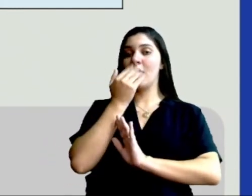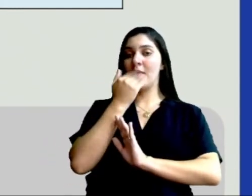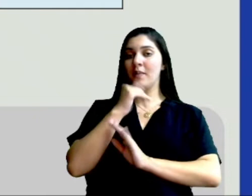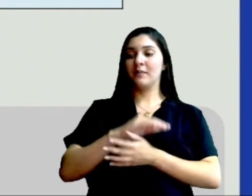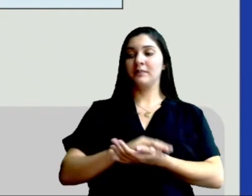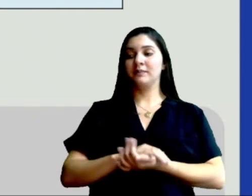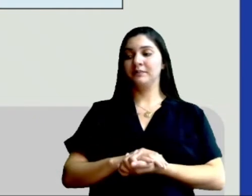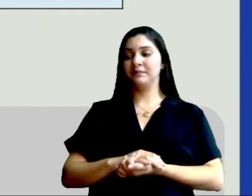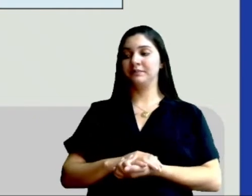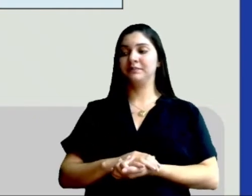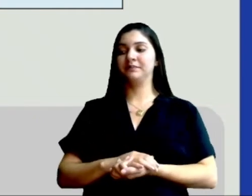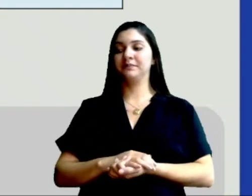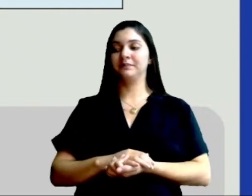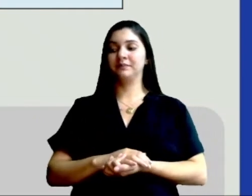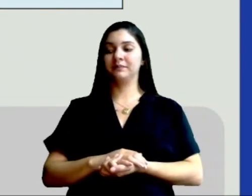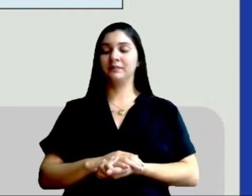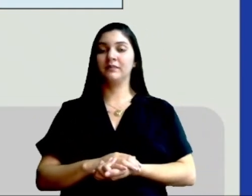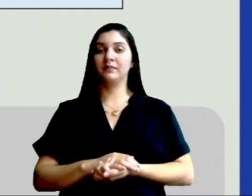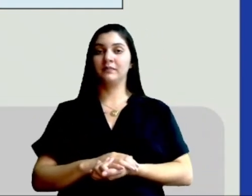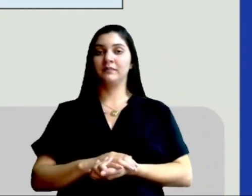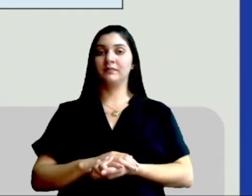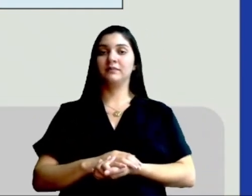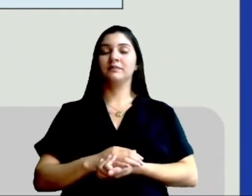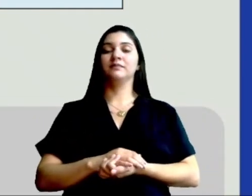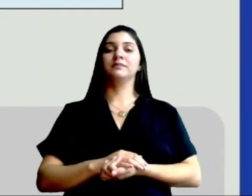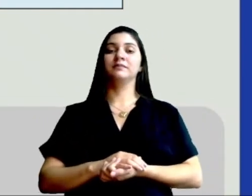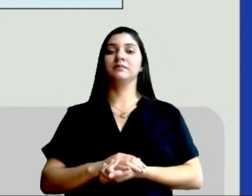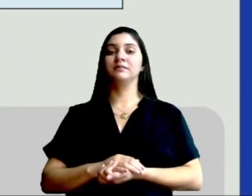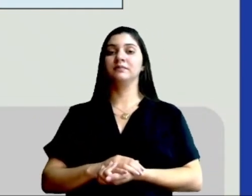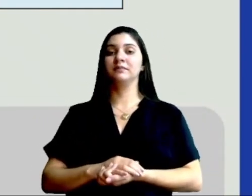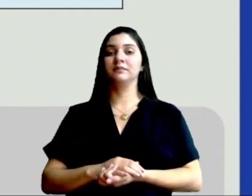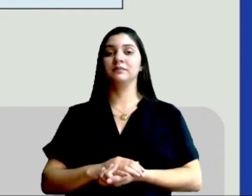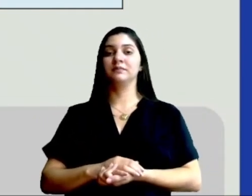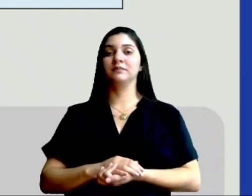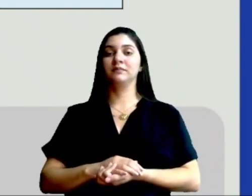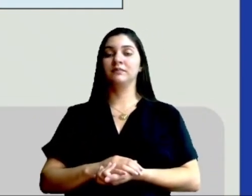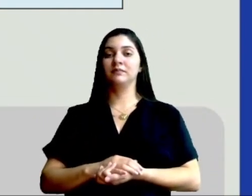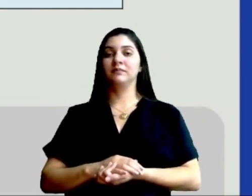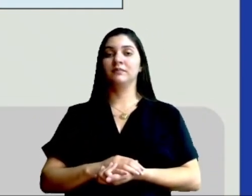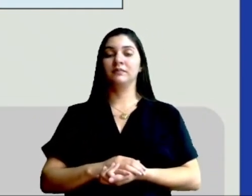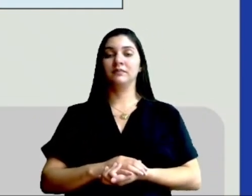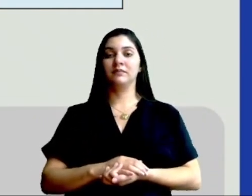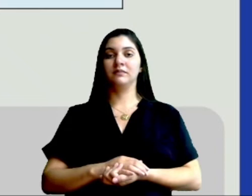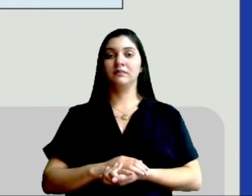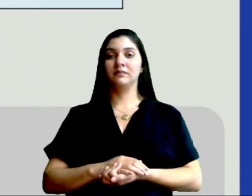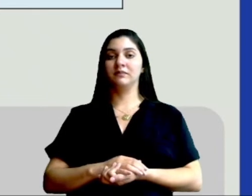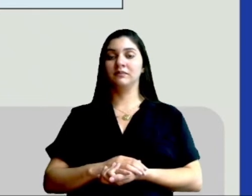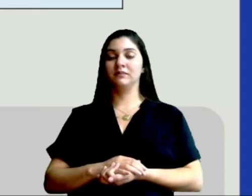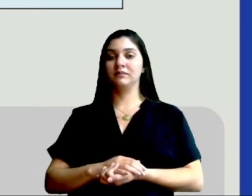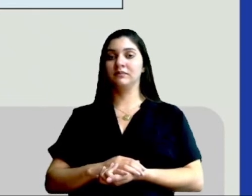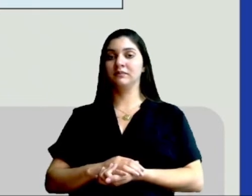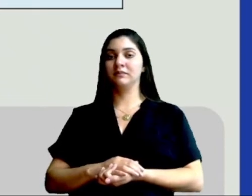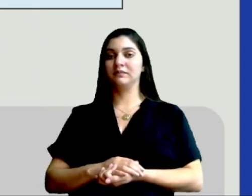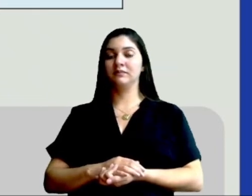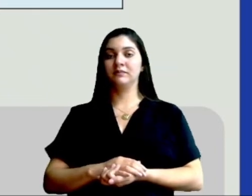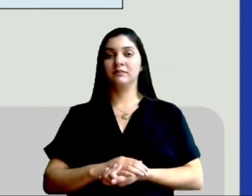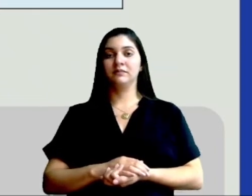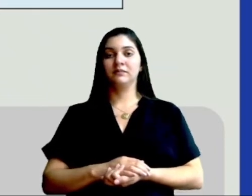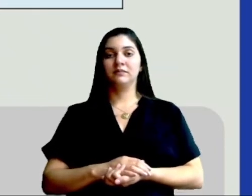yo hablara, tú hablaras, él, ella y usted